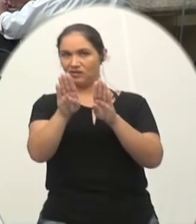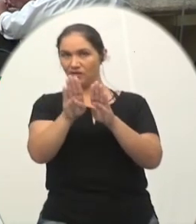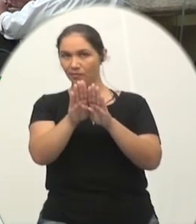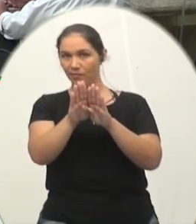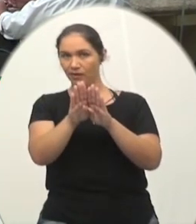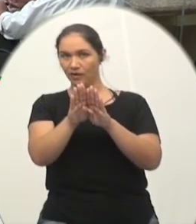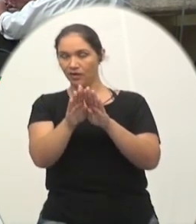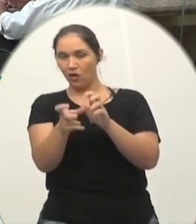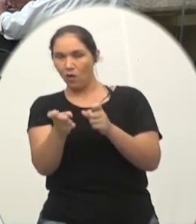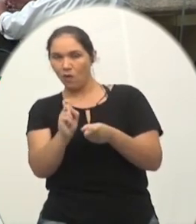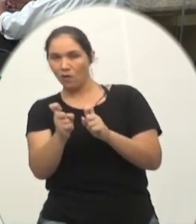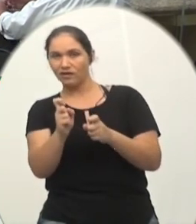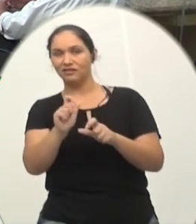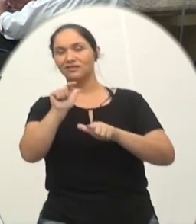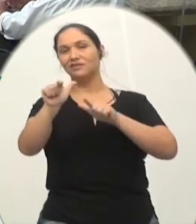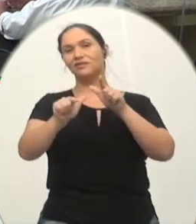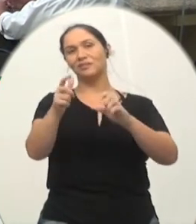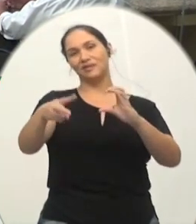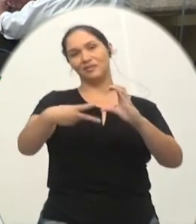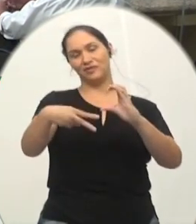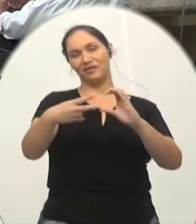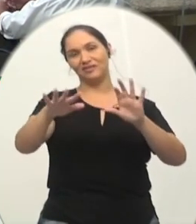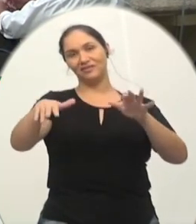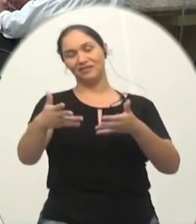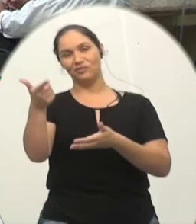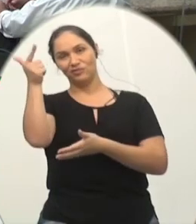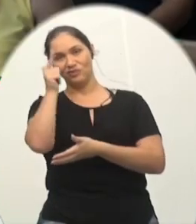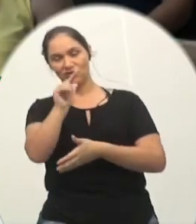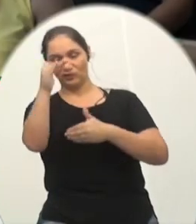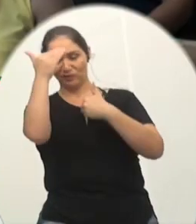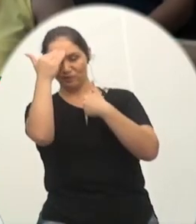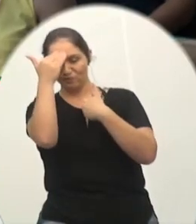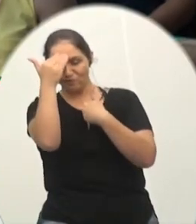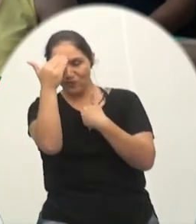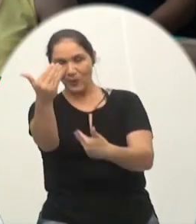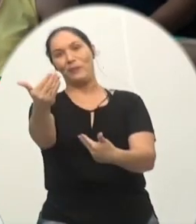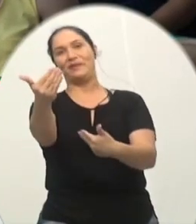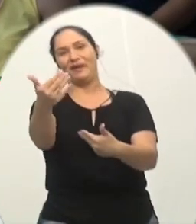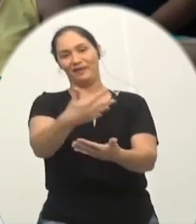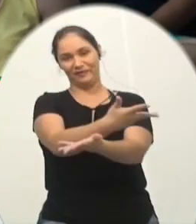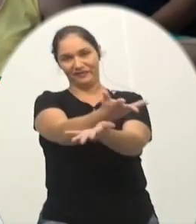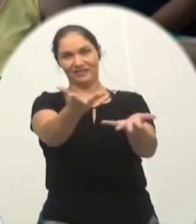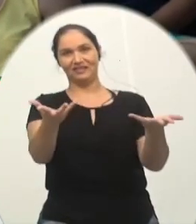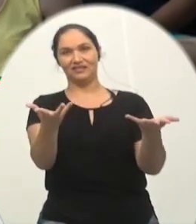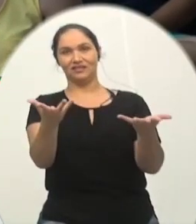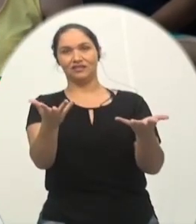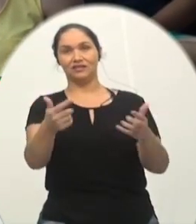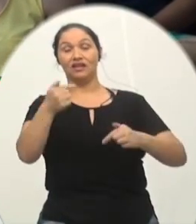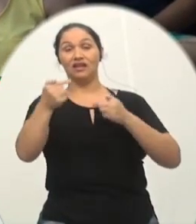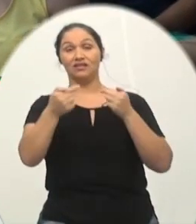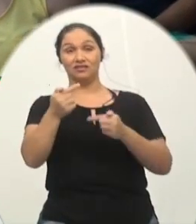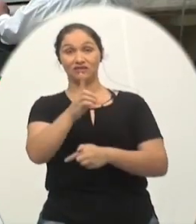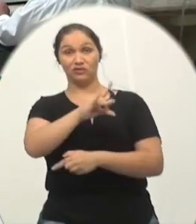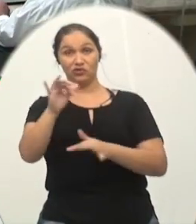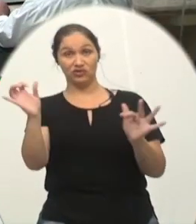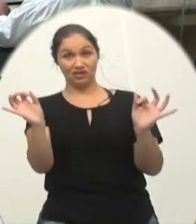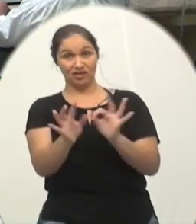muita responsabilidade e muita cautela. Mais uma vez, muito obrigado a todos. Terminada a